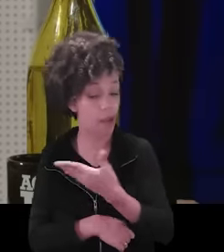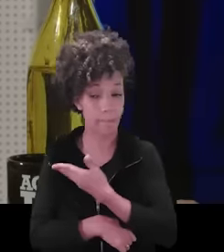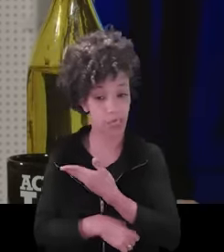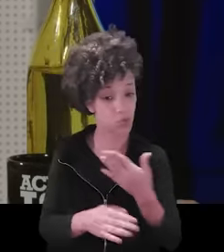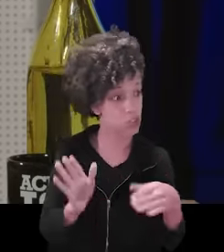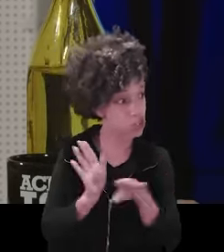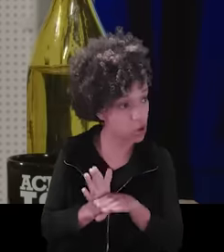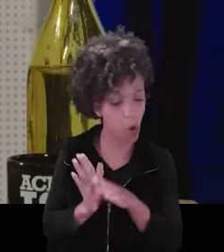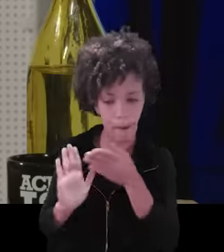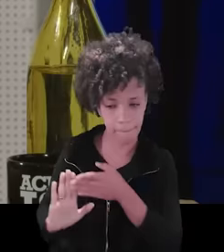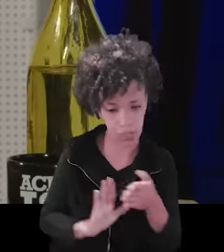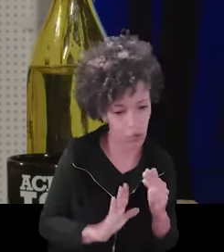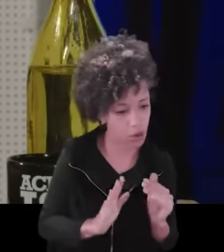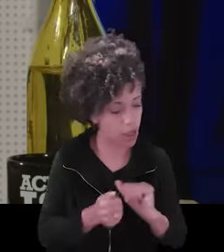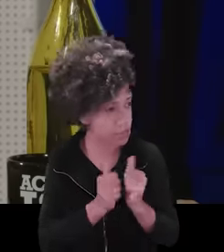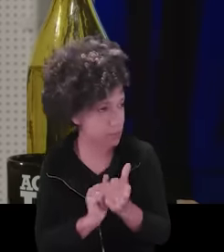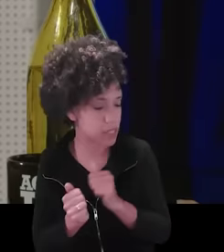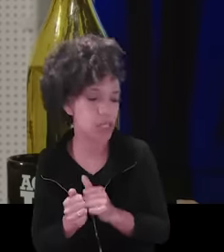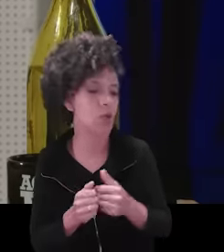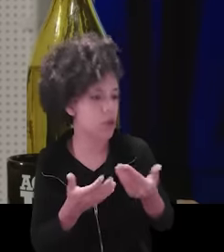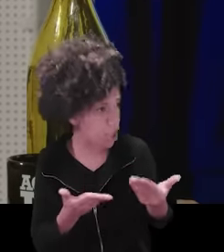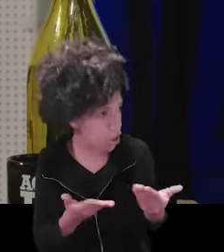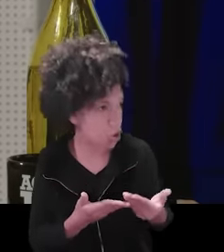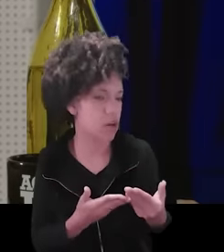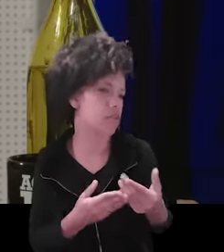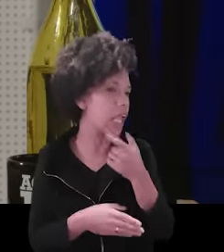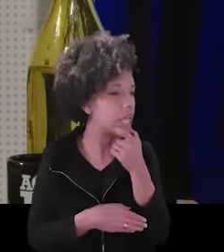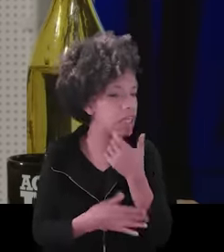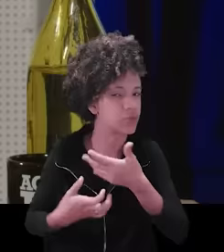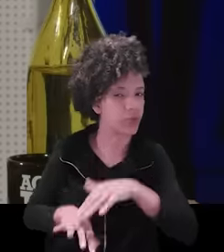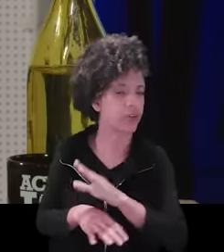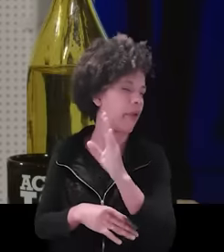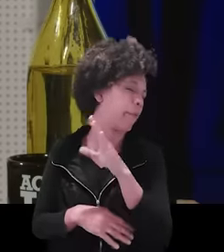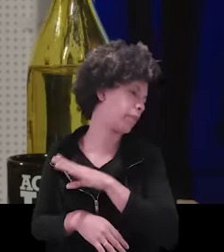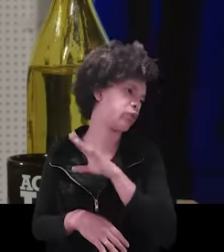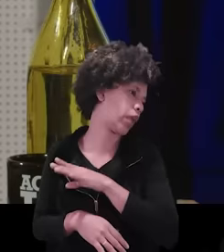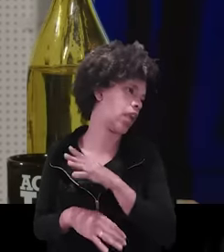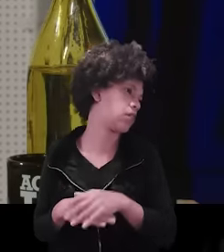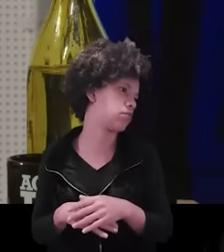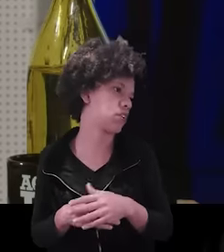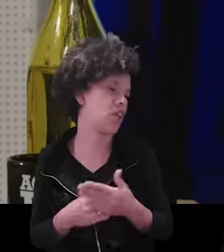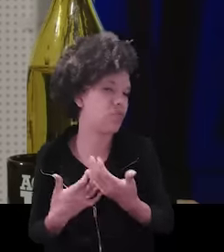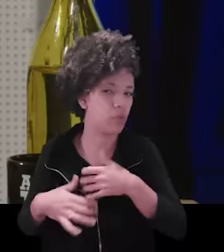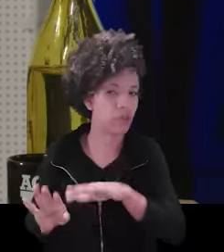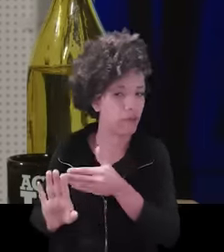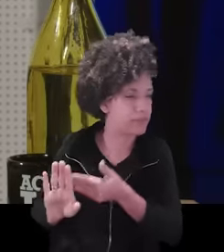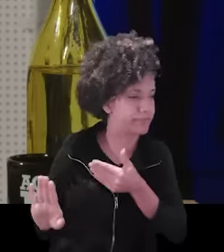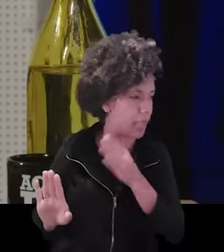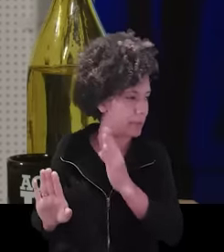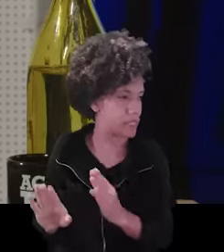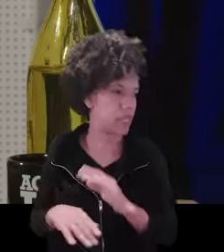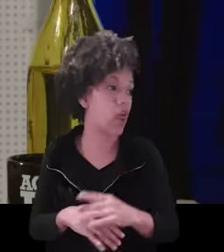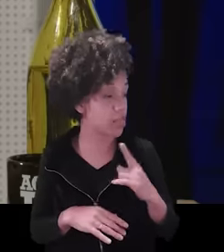chegar mas ele tem amiguinhos que chegou passou da fase de adaptação e tá lá não quer me falar português não tá com um